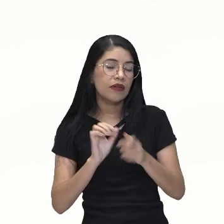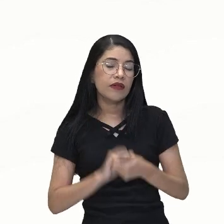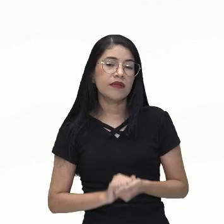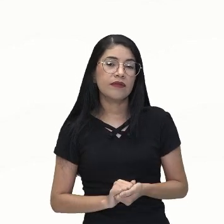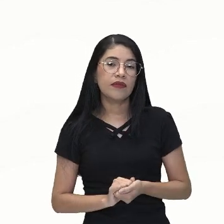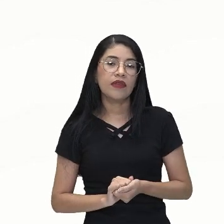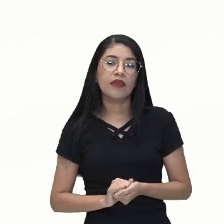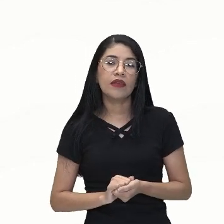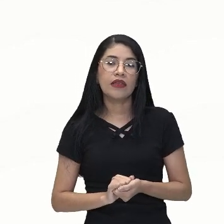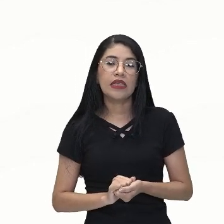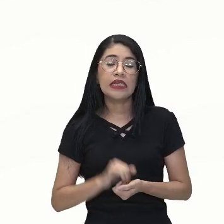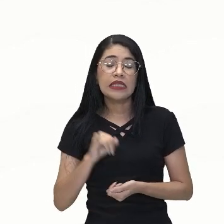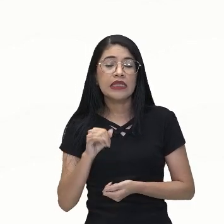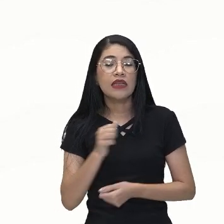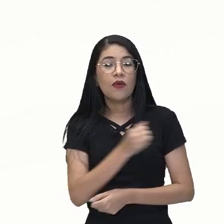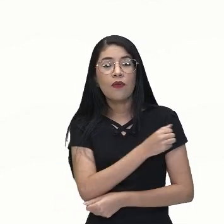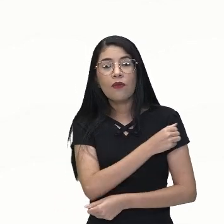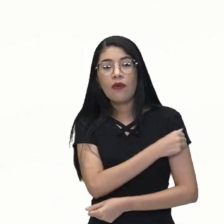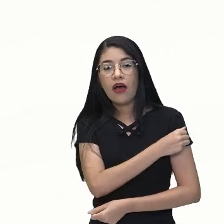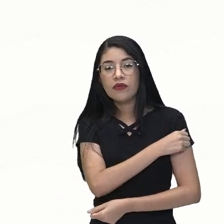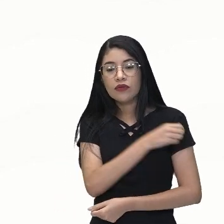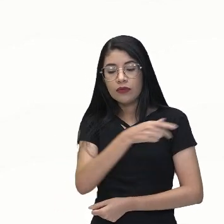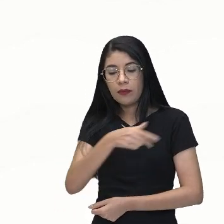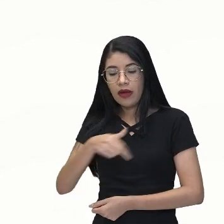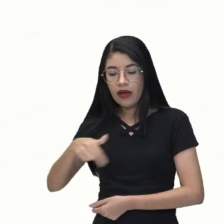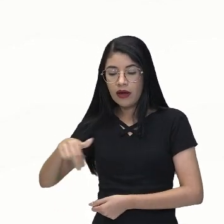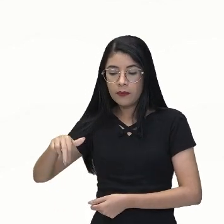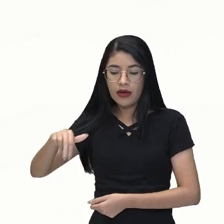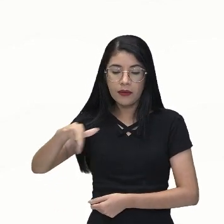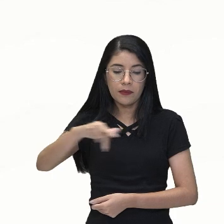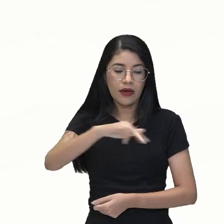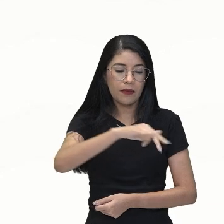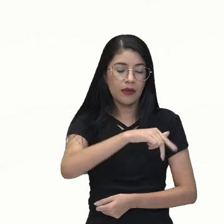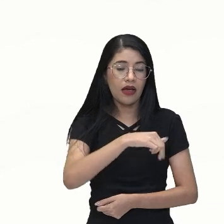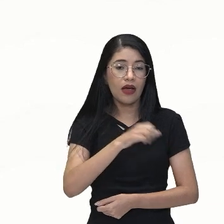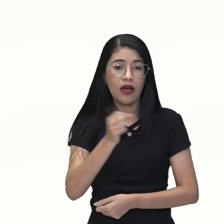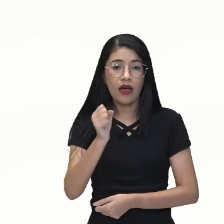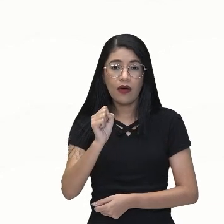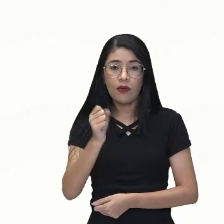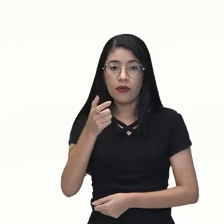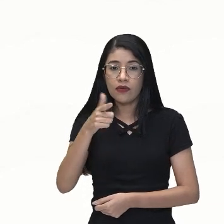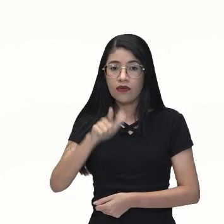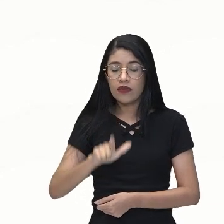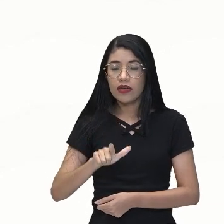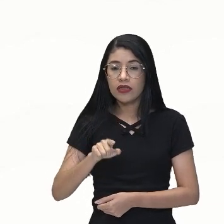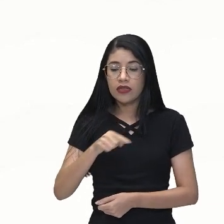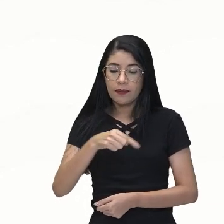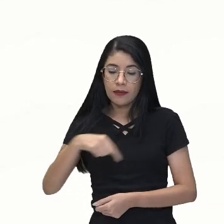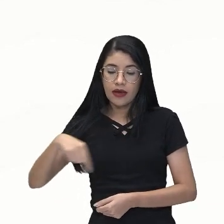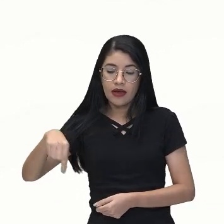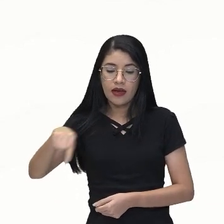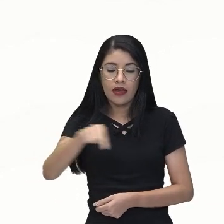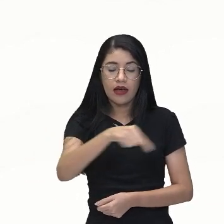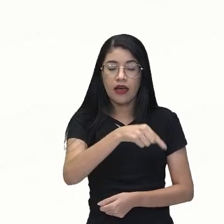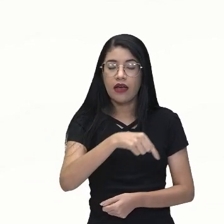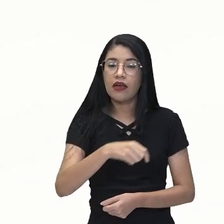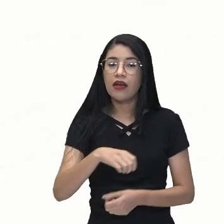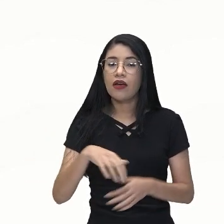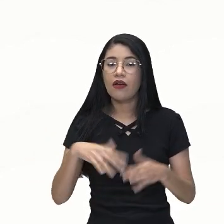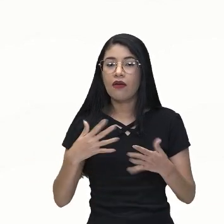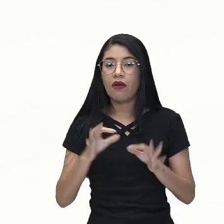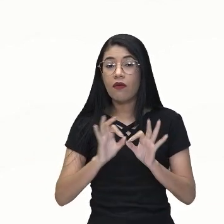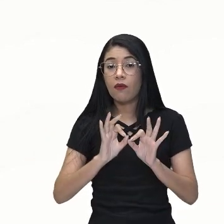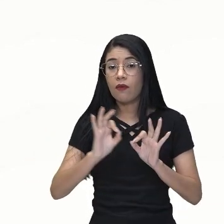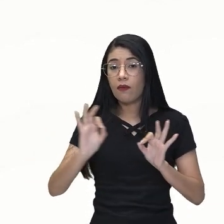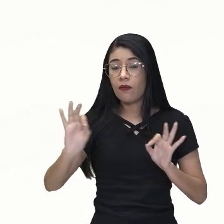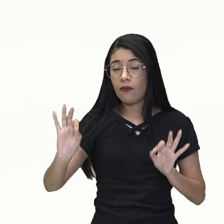aluno percorrer 8 vezes, ou seja, se ele der 8 voltas nessa quadra, qual será a